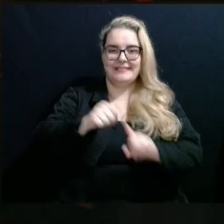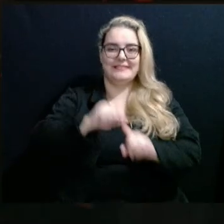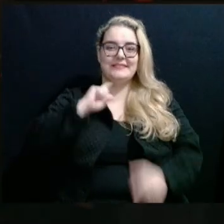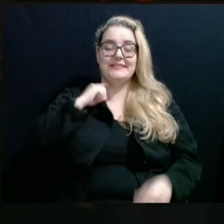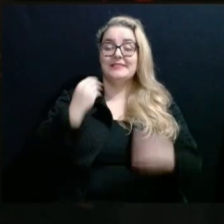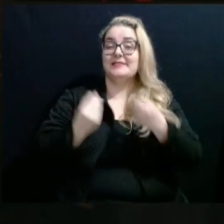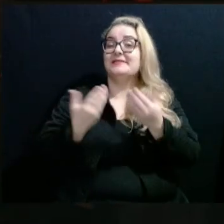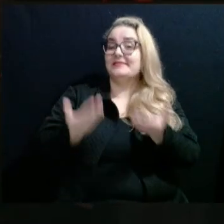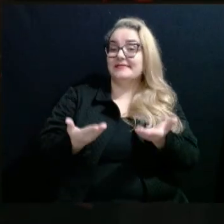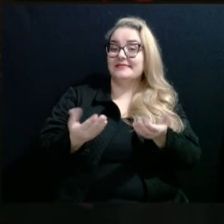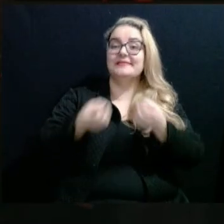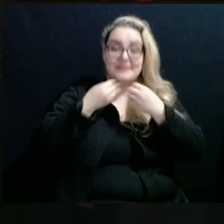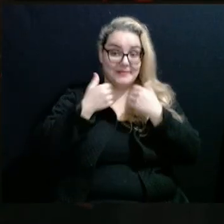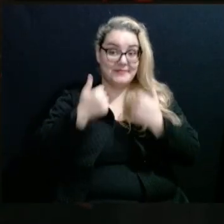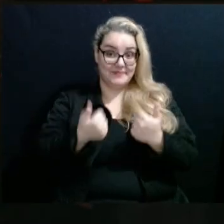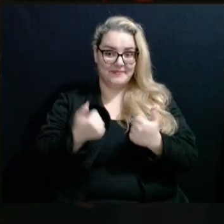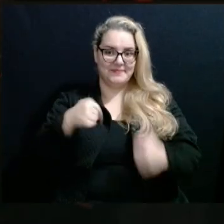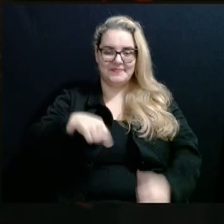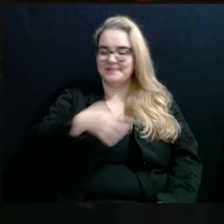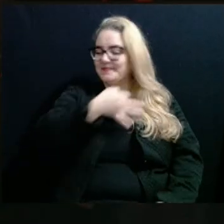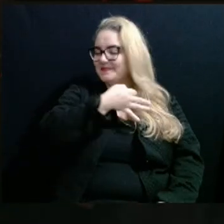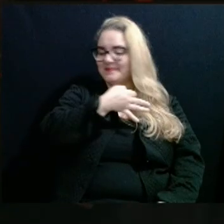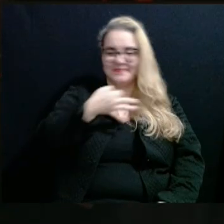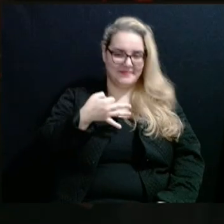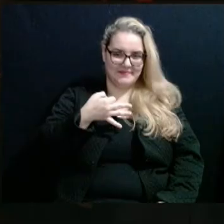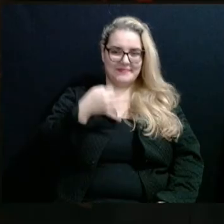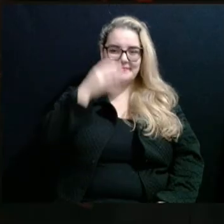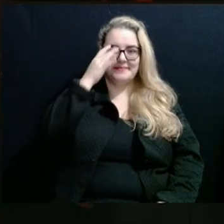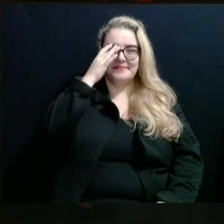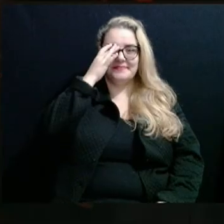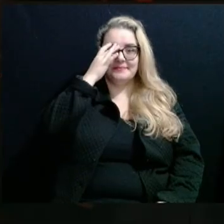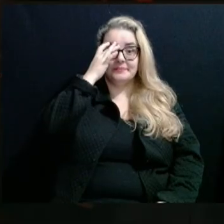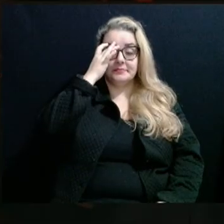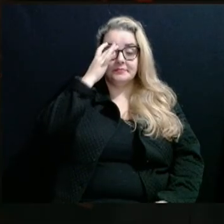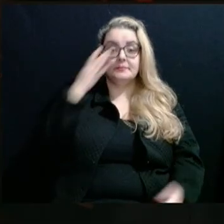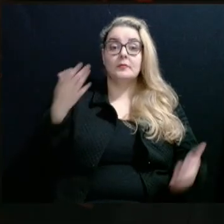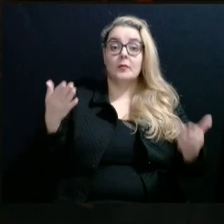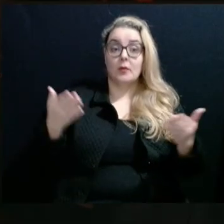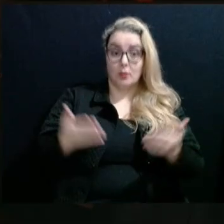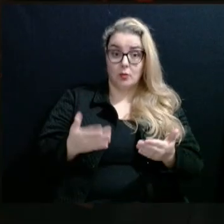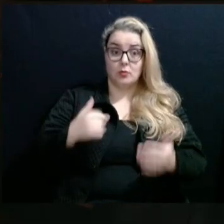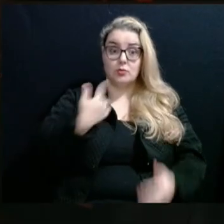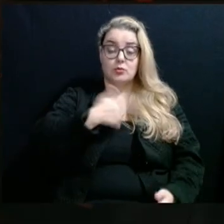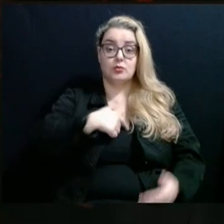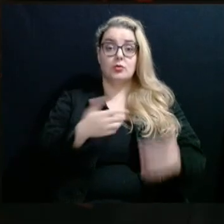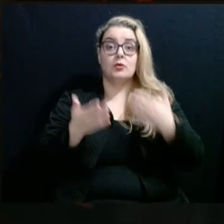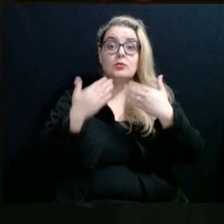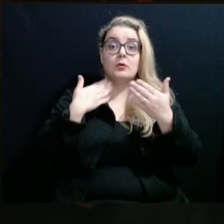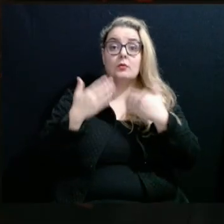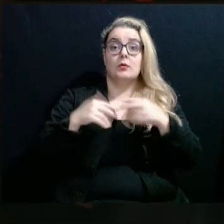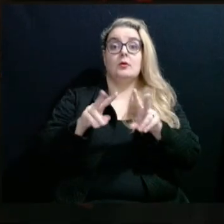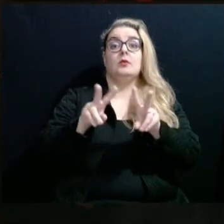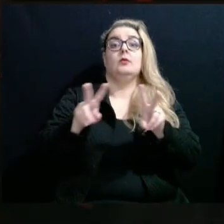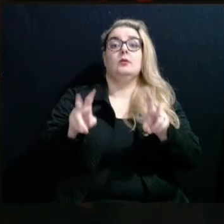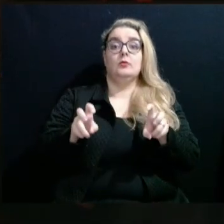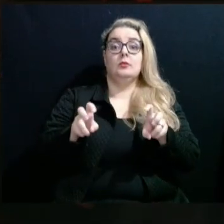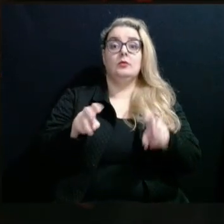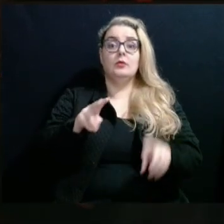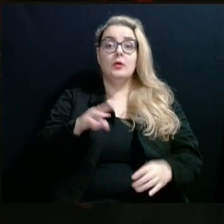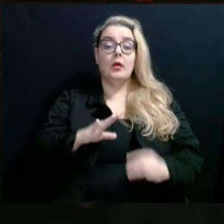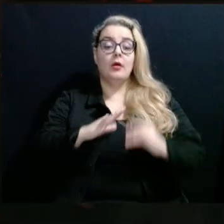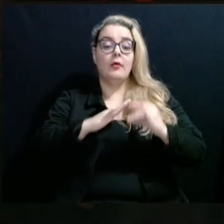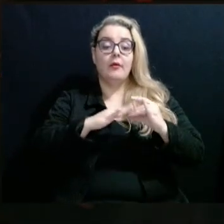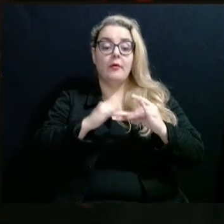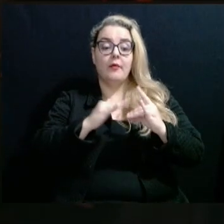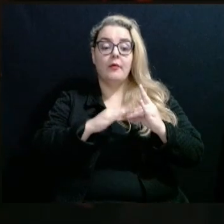Por aqui, tudo ótimo. Hoje nós vamos conversar sobre veganismo. E é